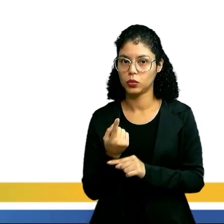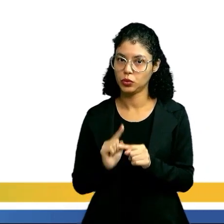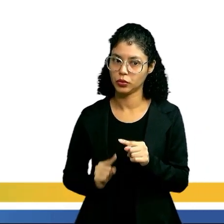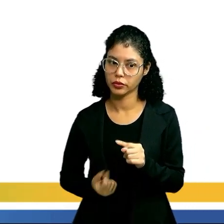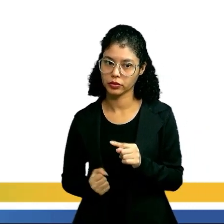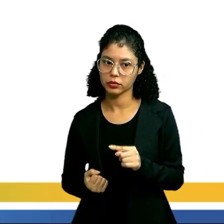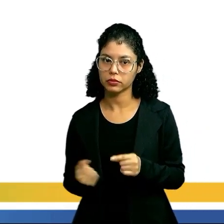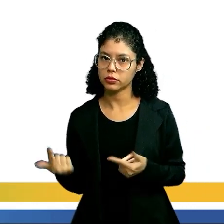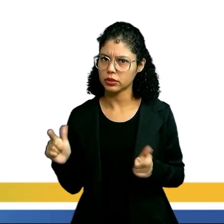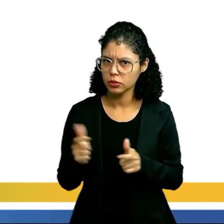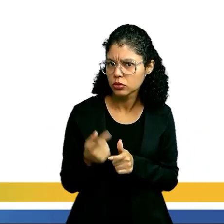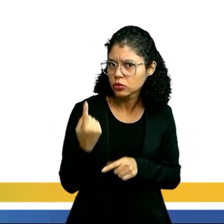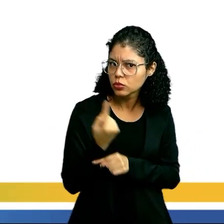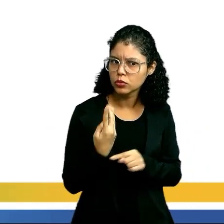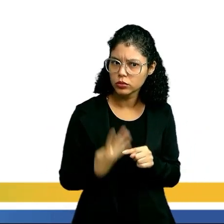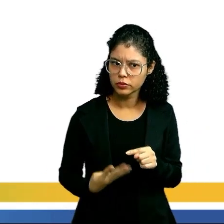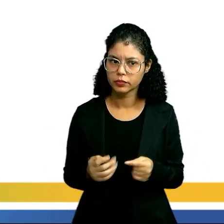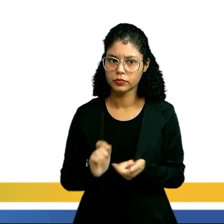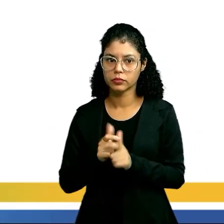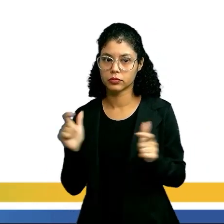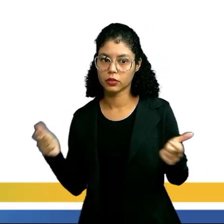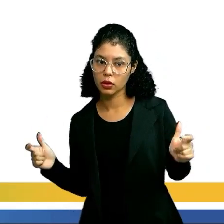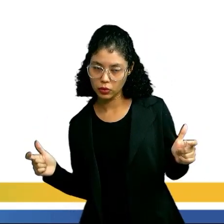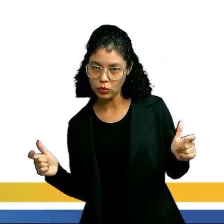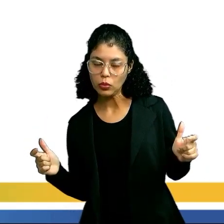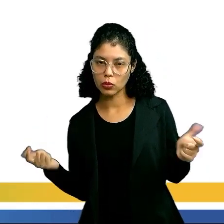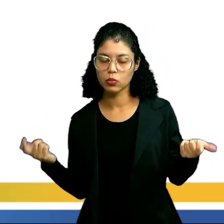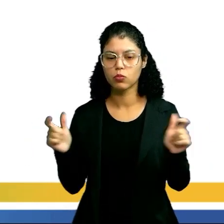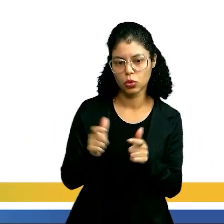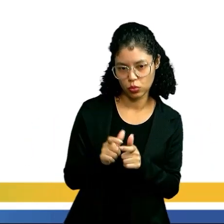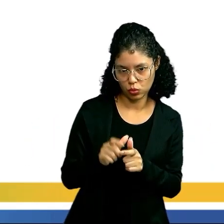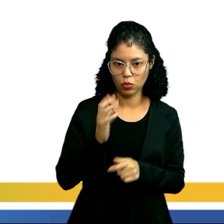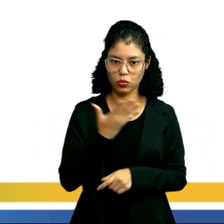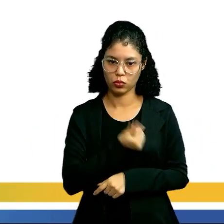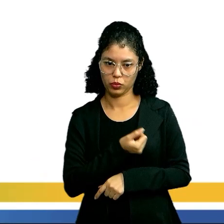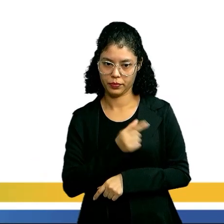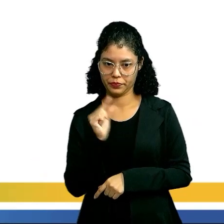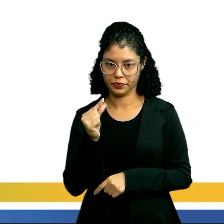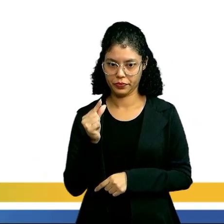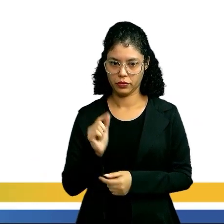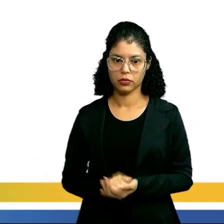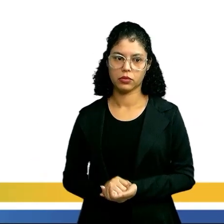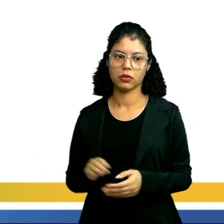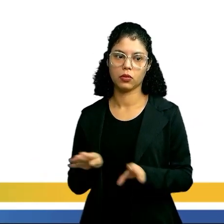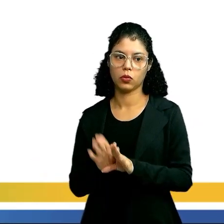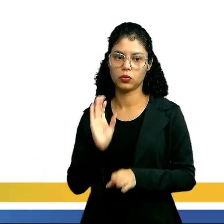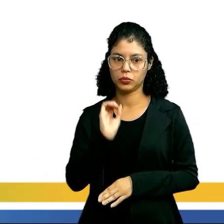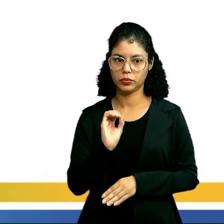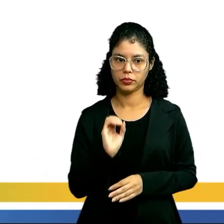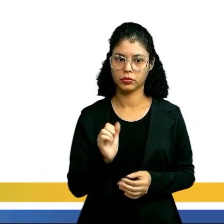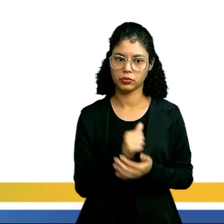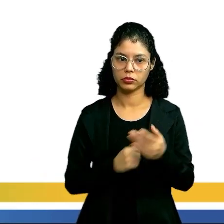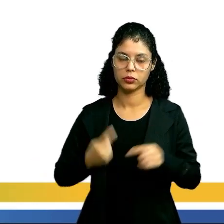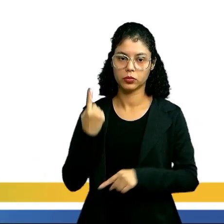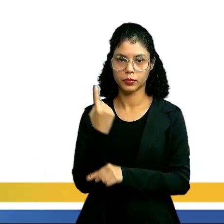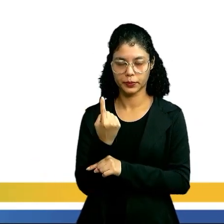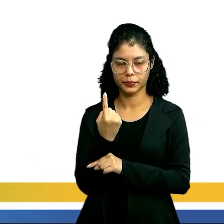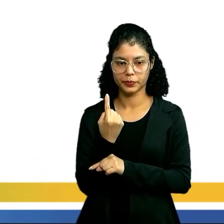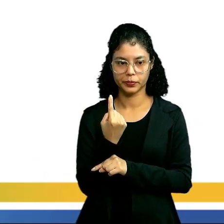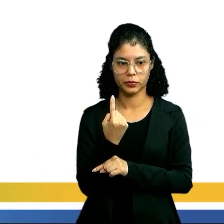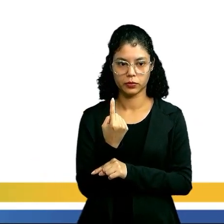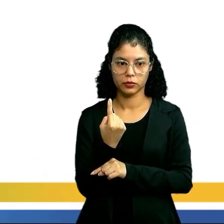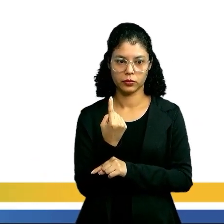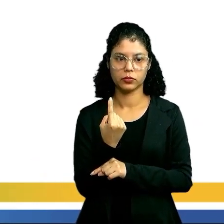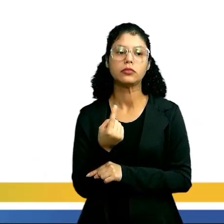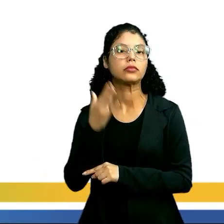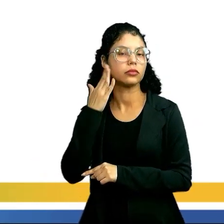do que 1 quarto, tá? Quanto maior o denominador, menor é esse número, tá? Se o x é 0, todo número elevado a 0 dá 1, coisa que